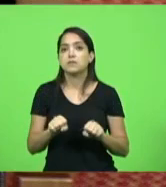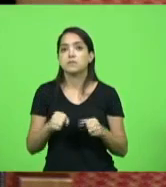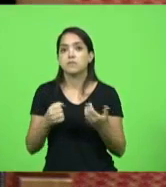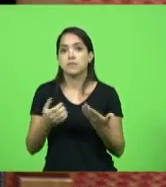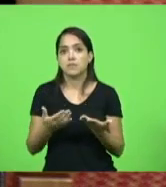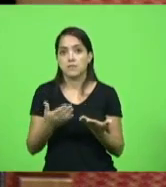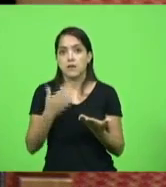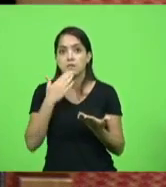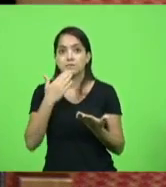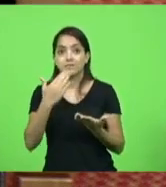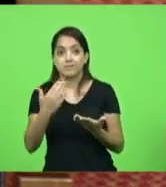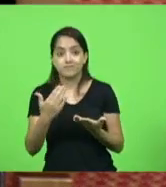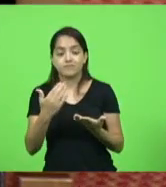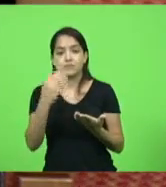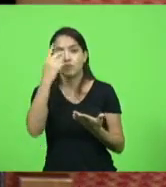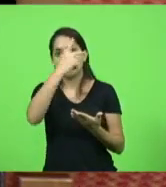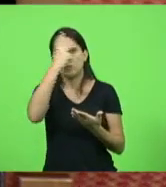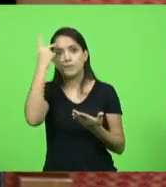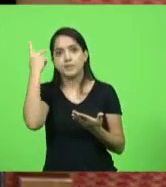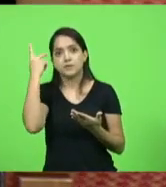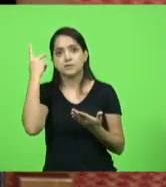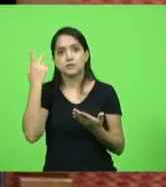pleiteado por pessoas de